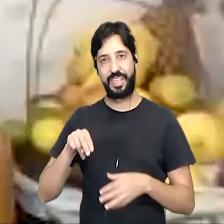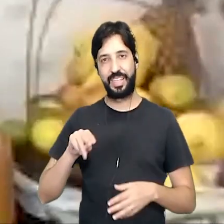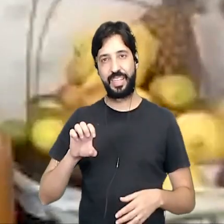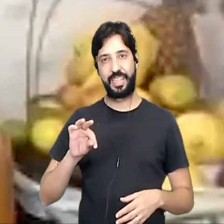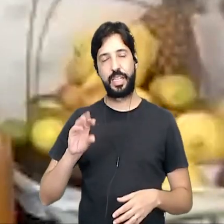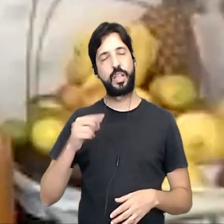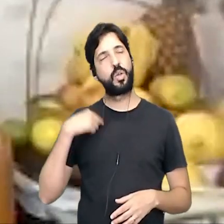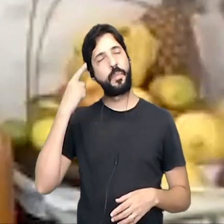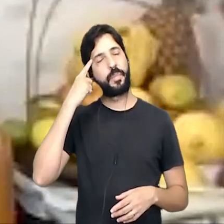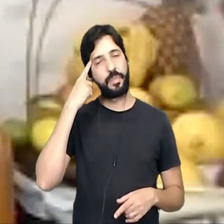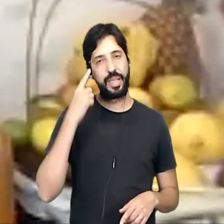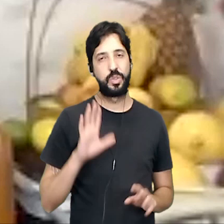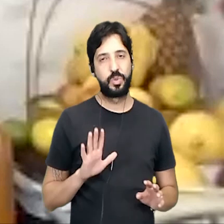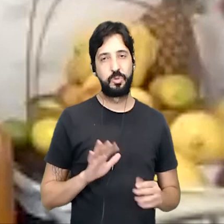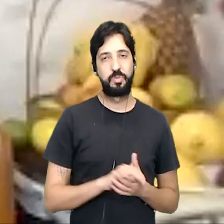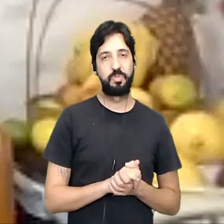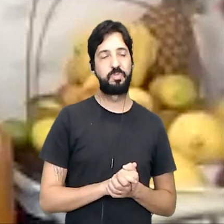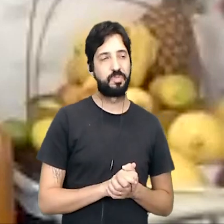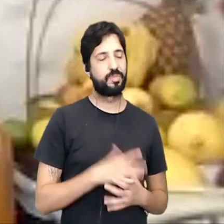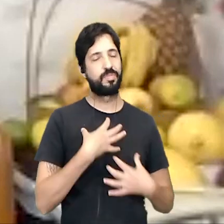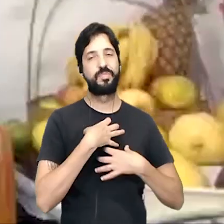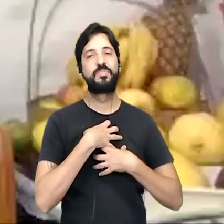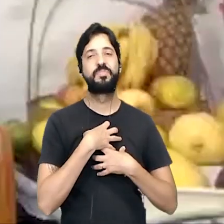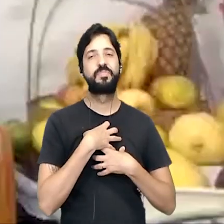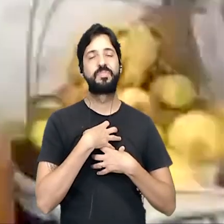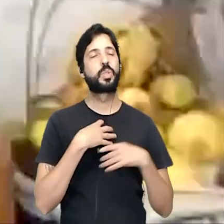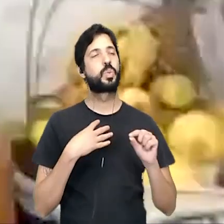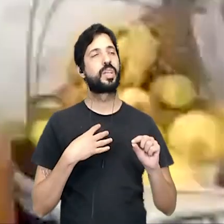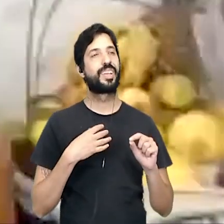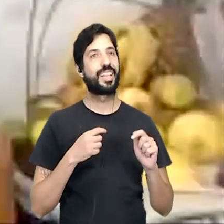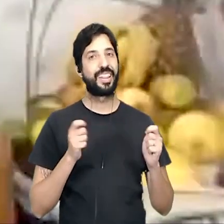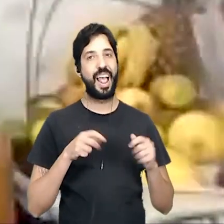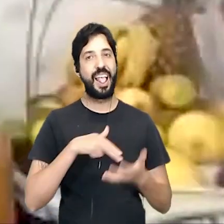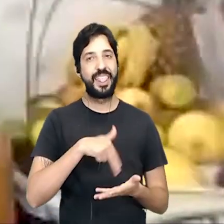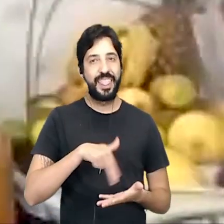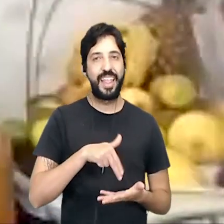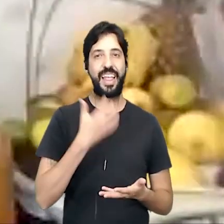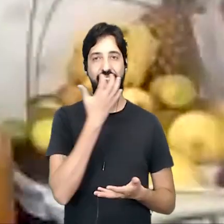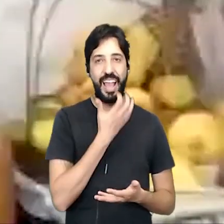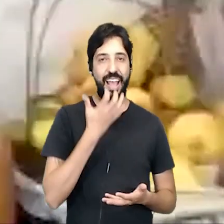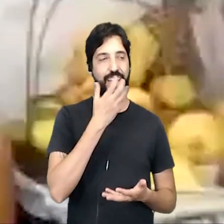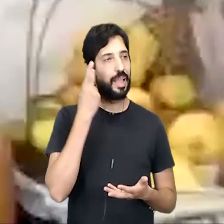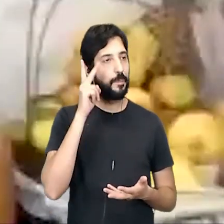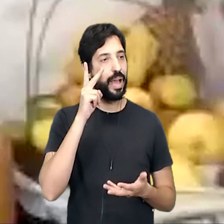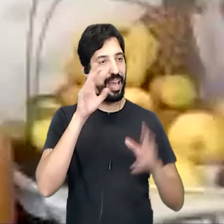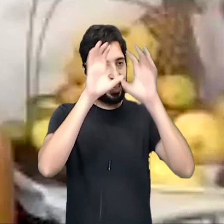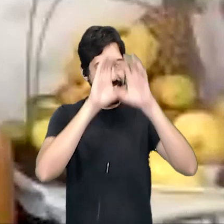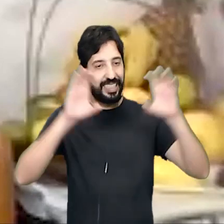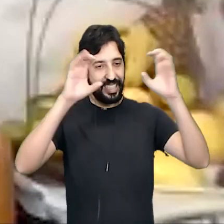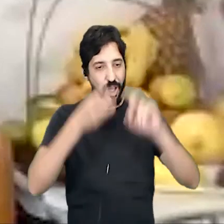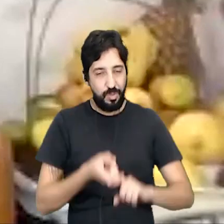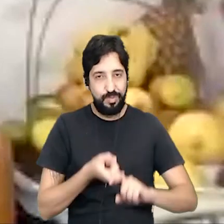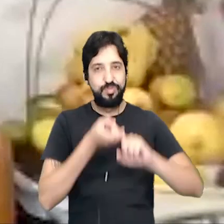pela voz do Neto e me veio isso, assim, que essa sensação mesmo, né, de poder